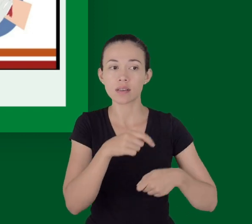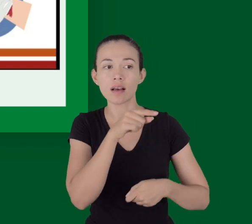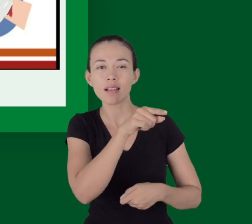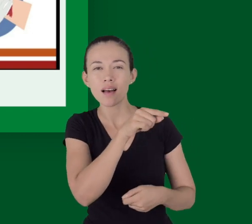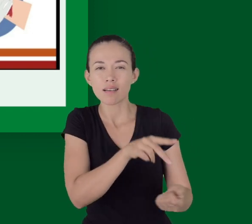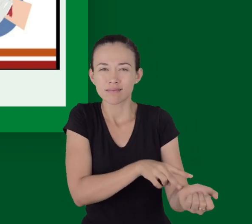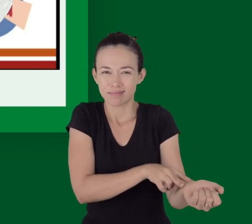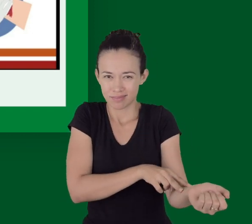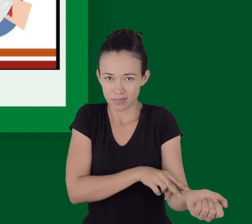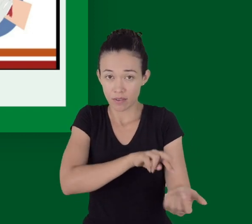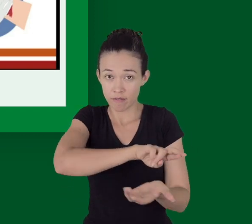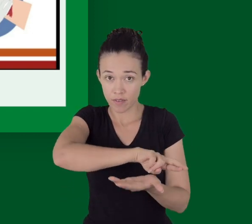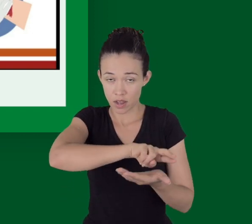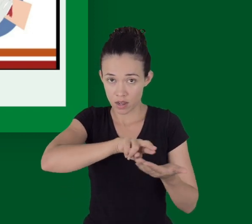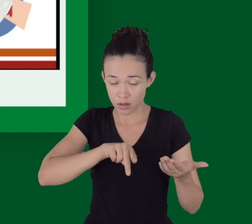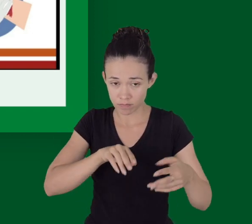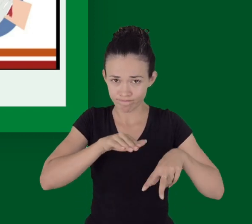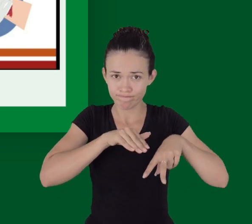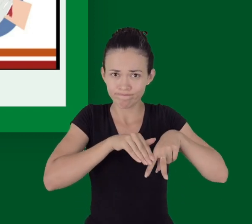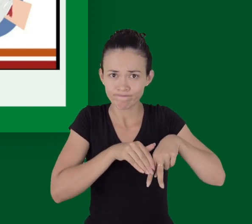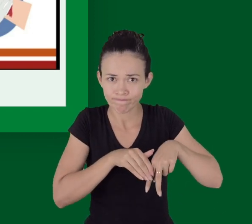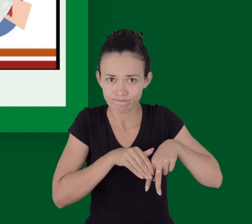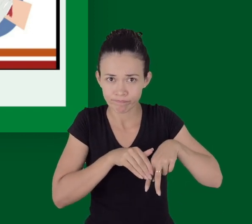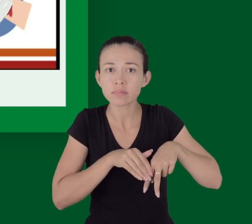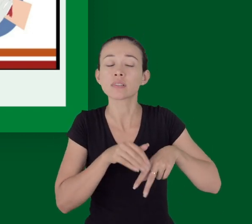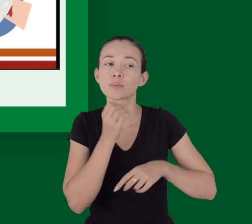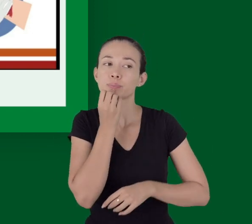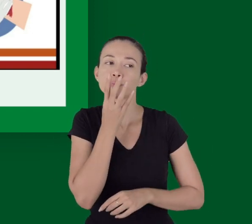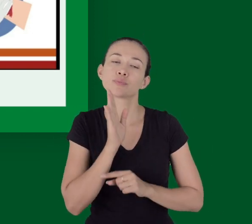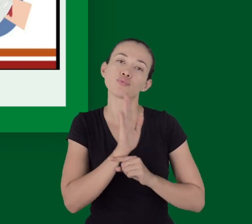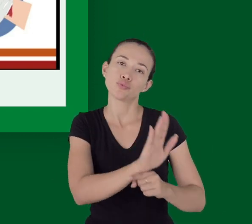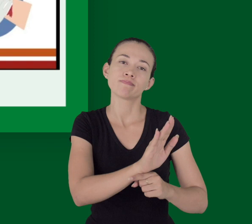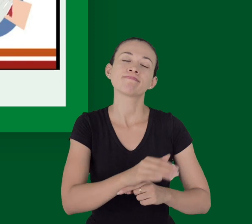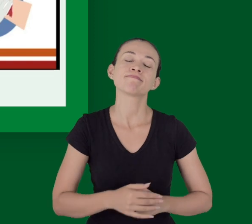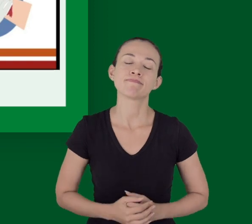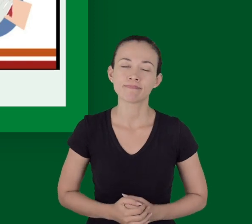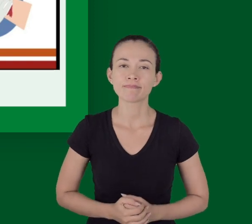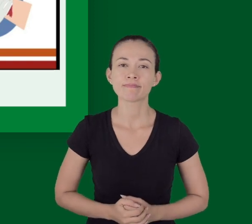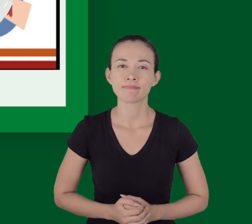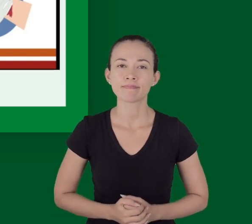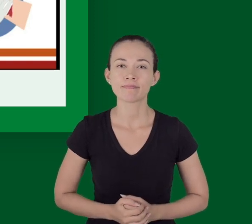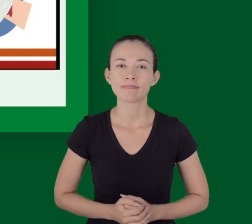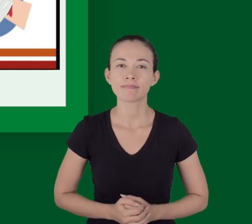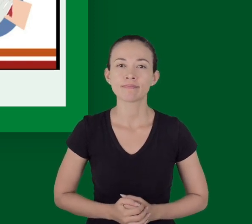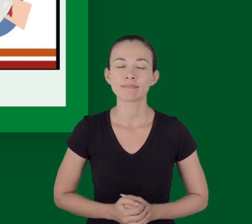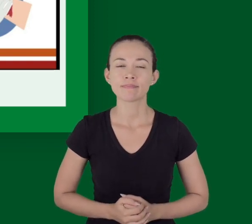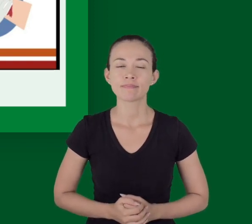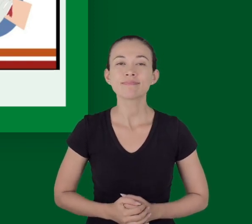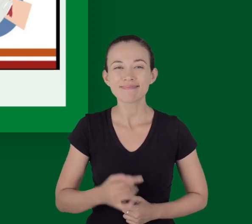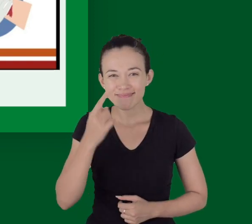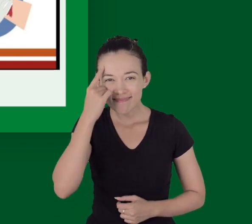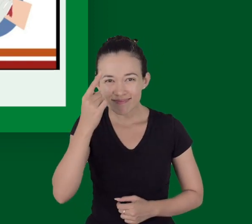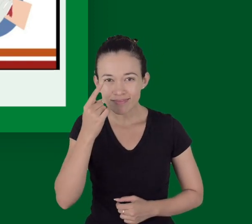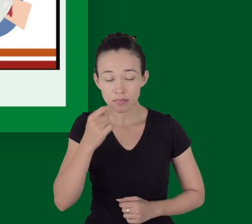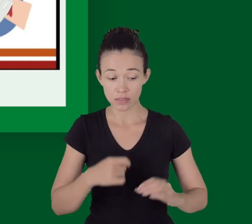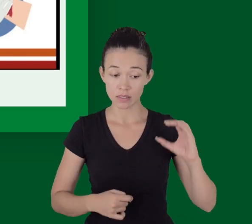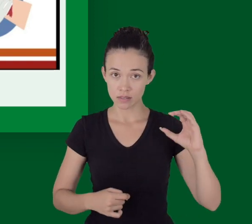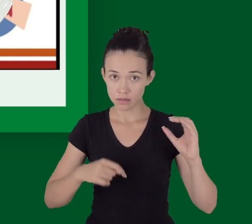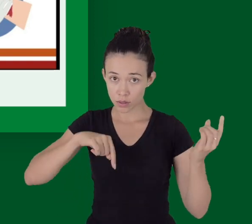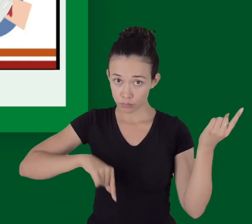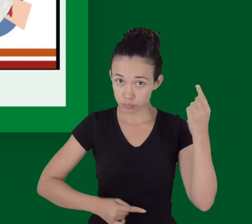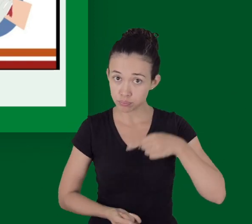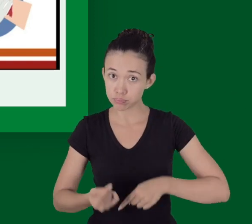abruptamente. Então, nesse set circulation, uma atenção em relação à questão da hipotensão. Hipotensão